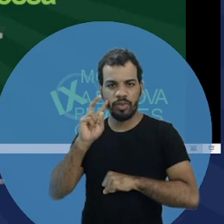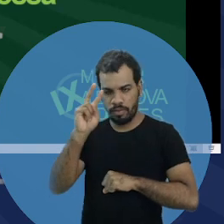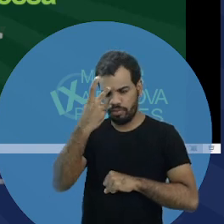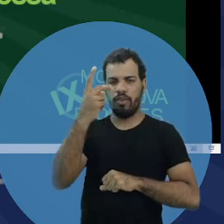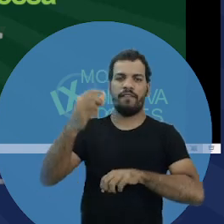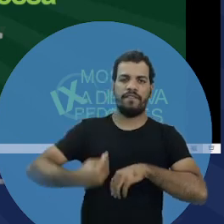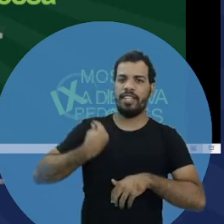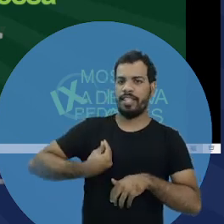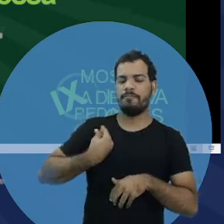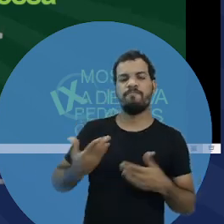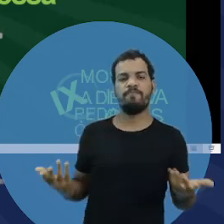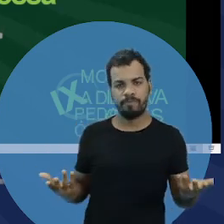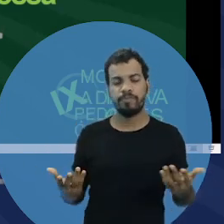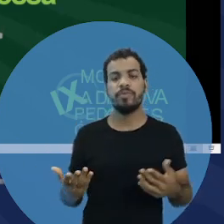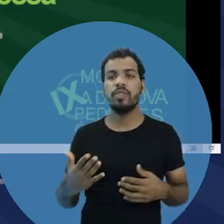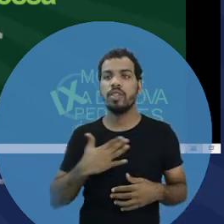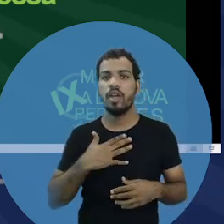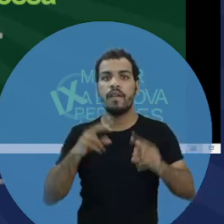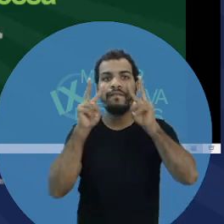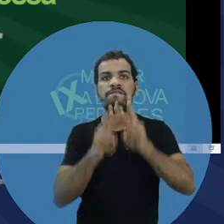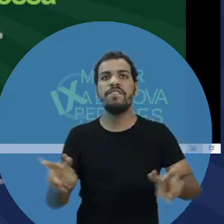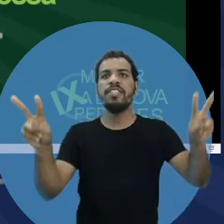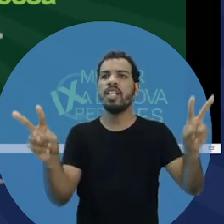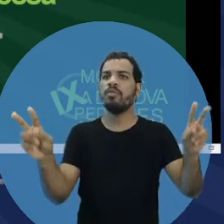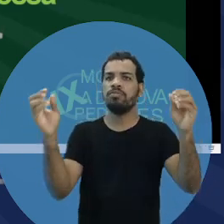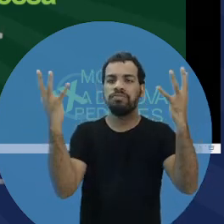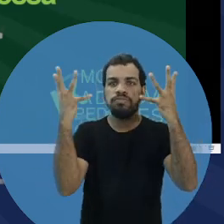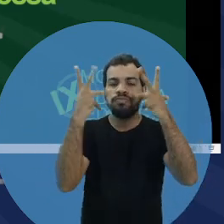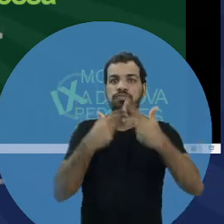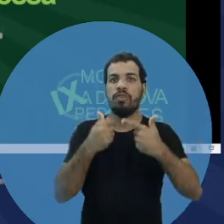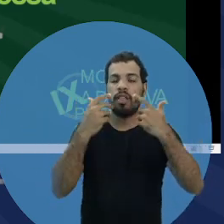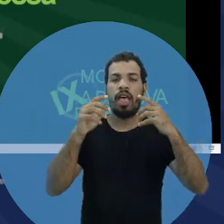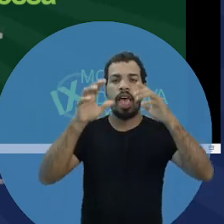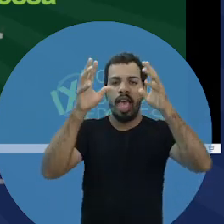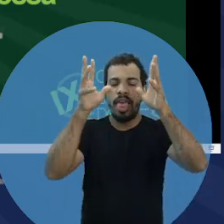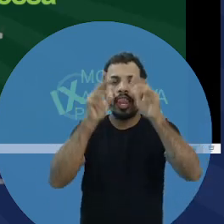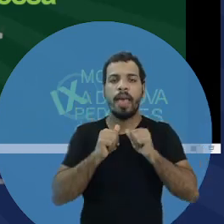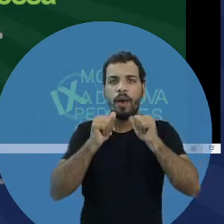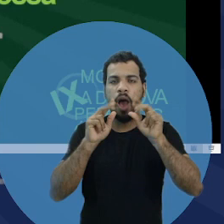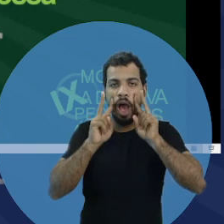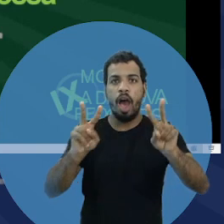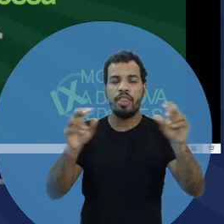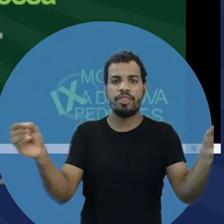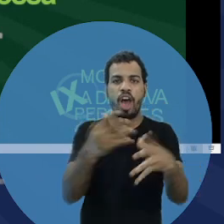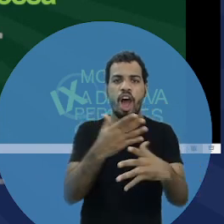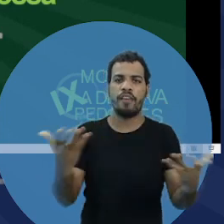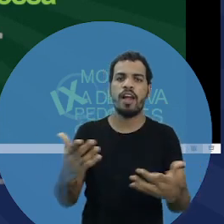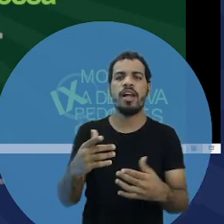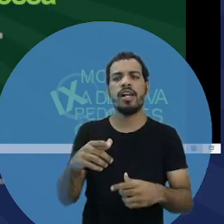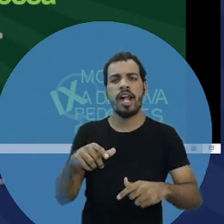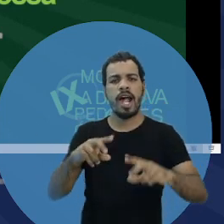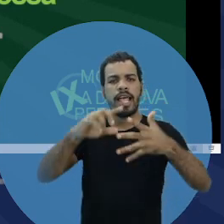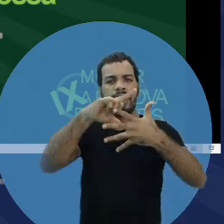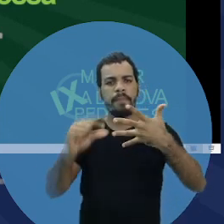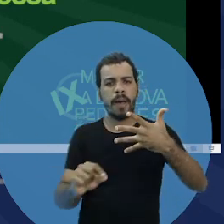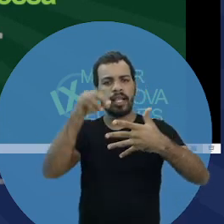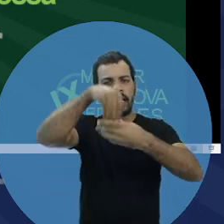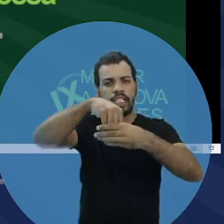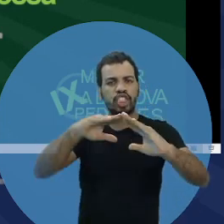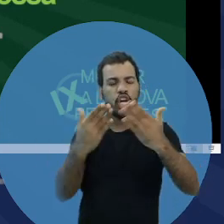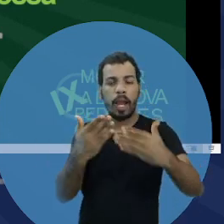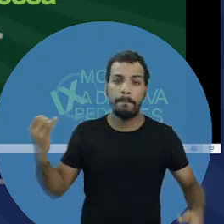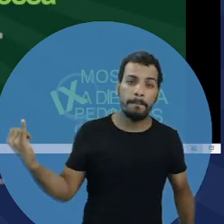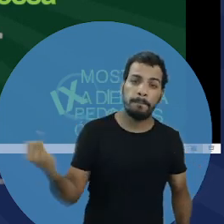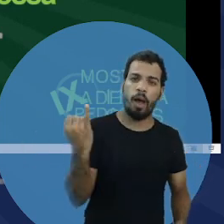trouxe para mim uma nova visão sobre a importância de estar trabalhando essas temáticas dentro da escola. E